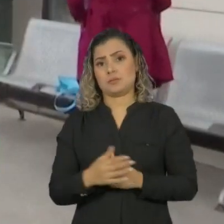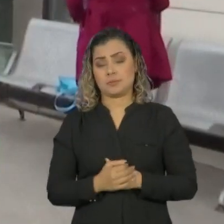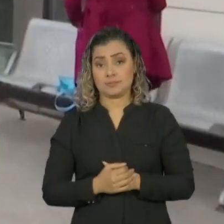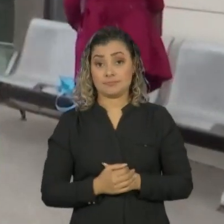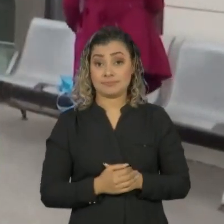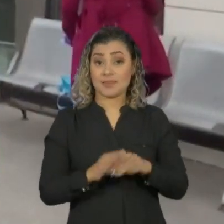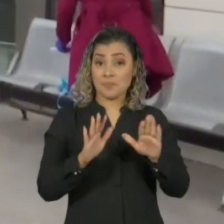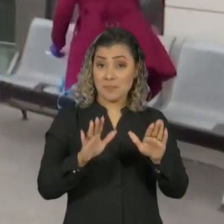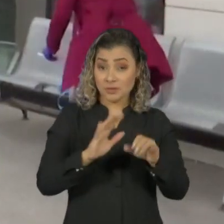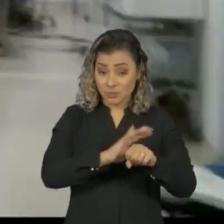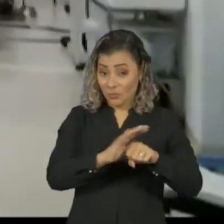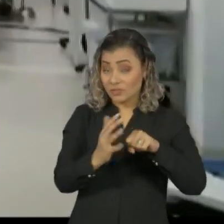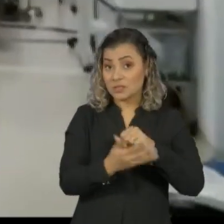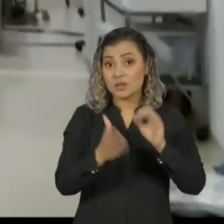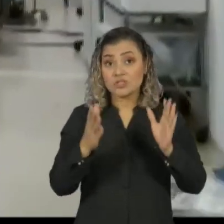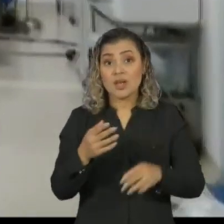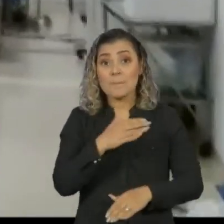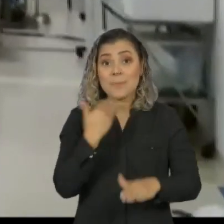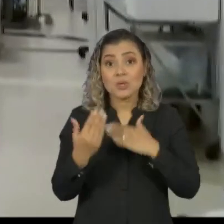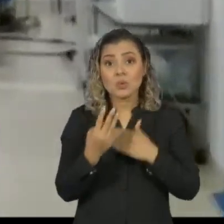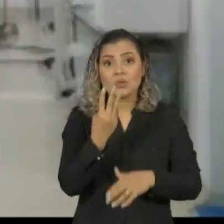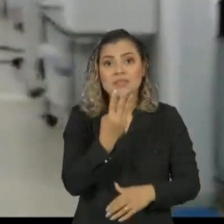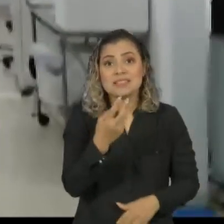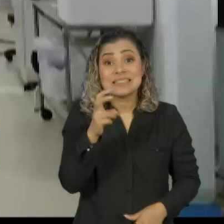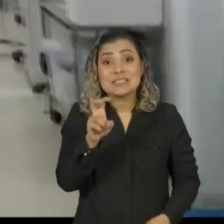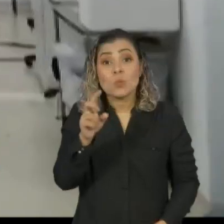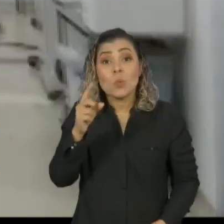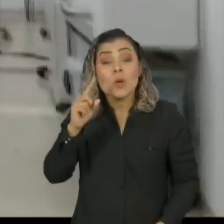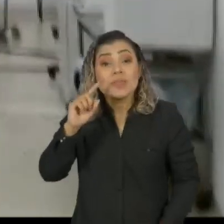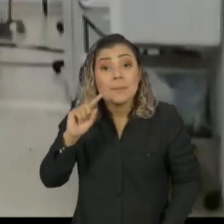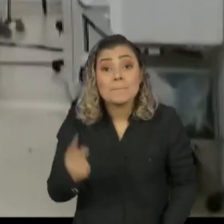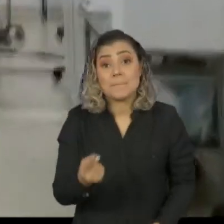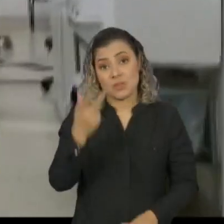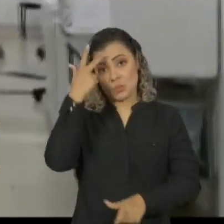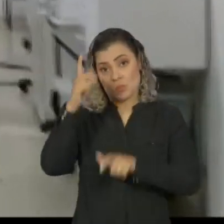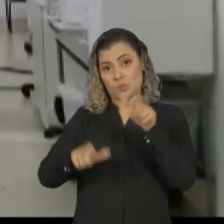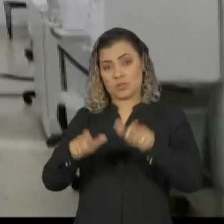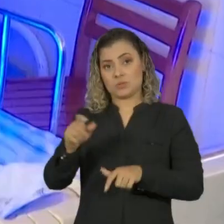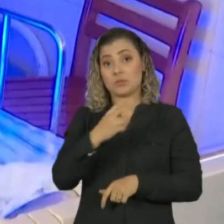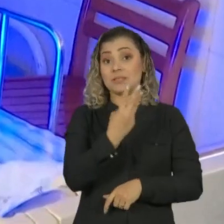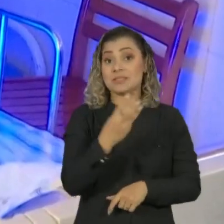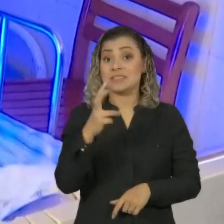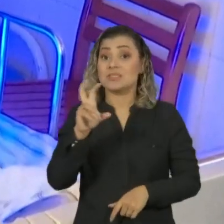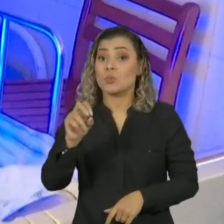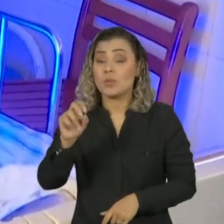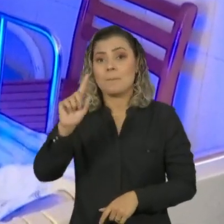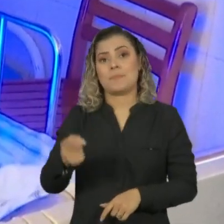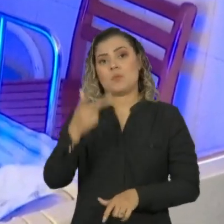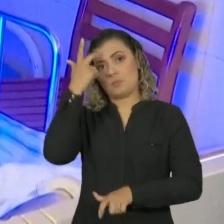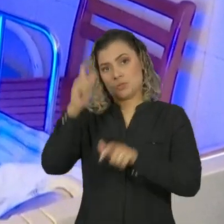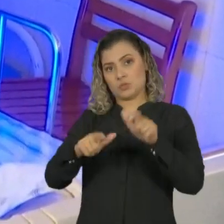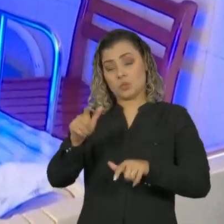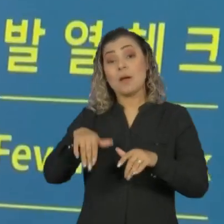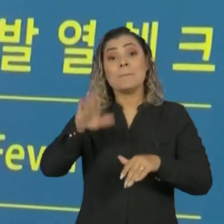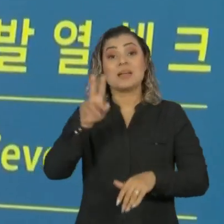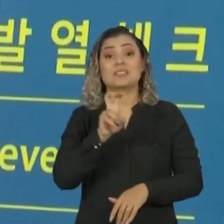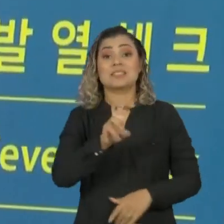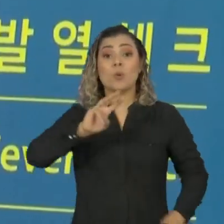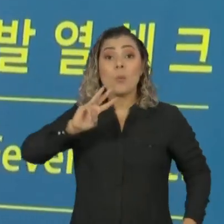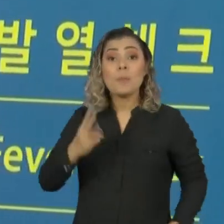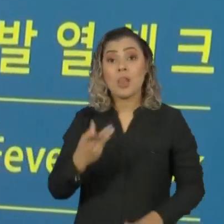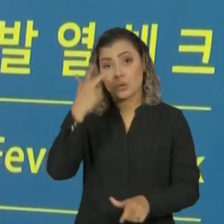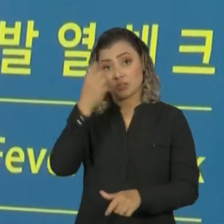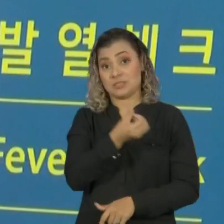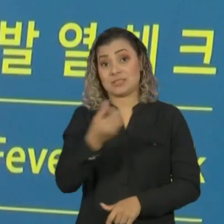A Covid-19 já matou mais de 350 mil pessoas em todo o mundo. Há mais de 5 milhões